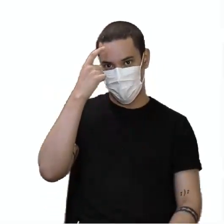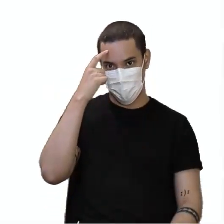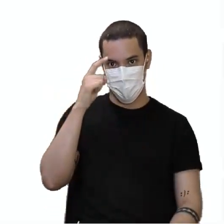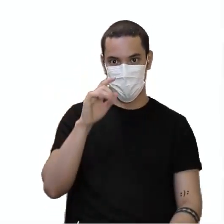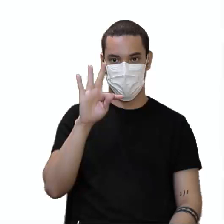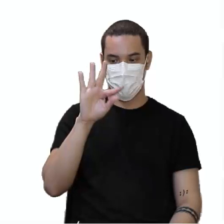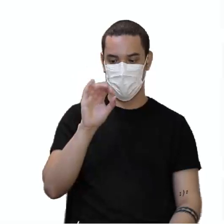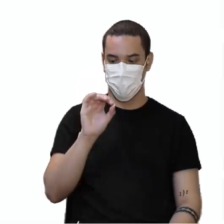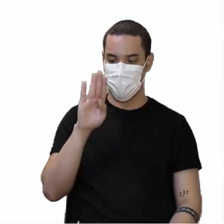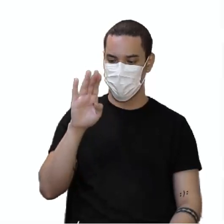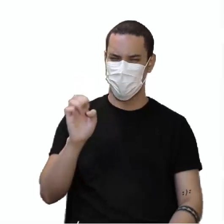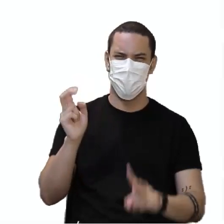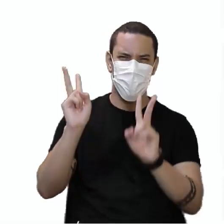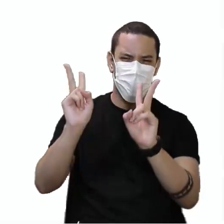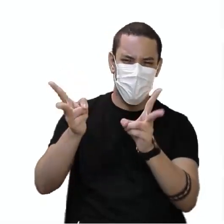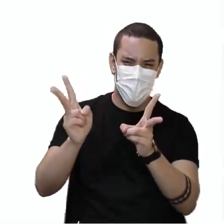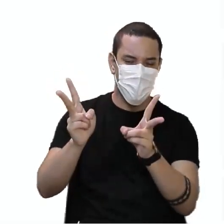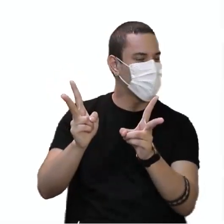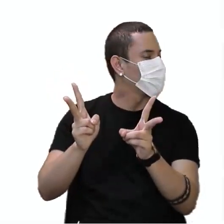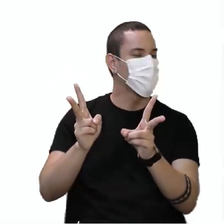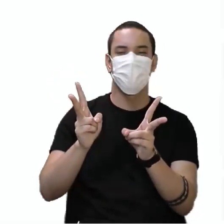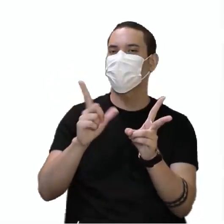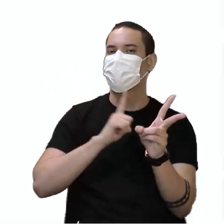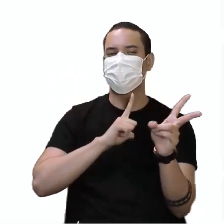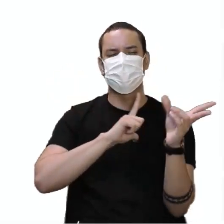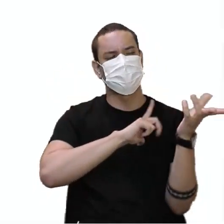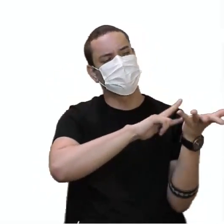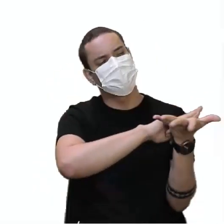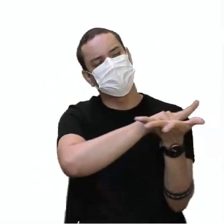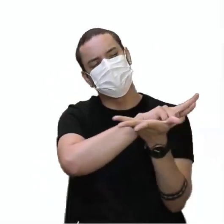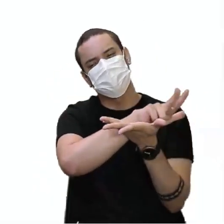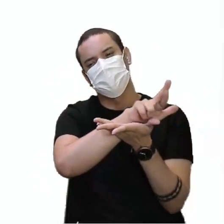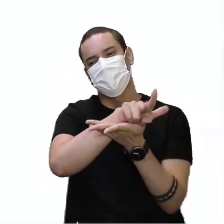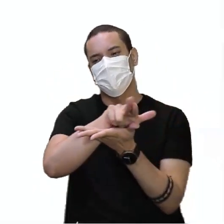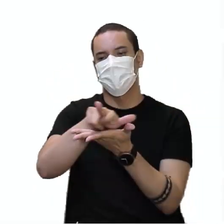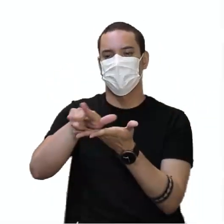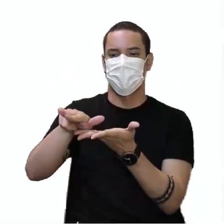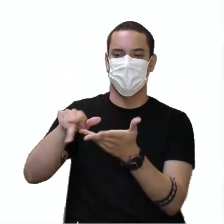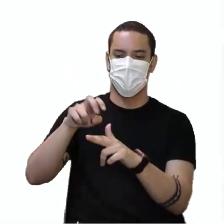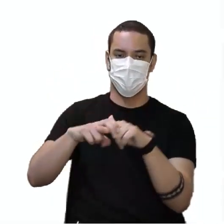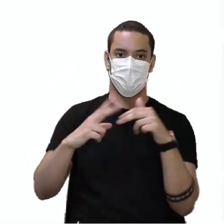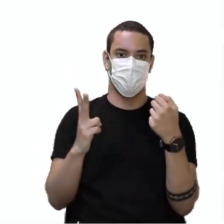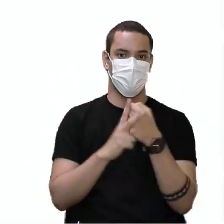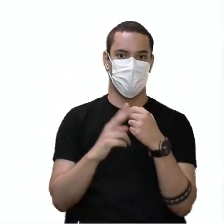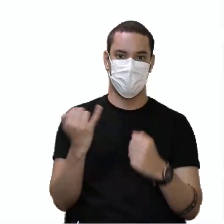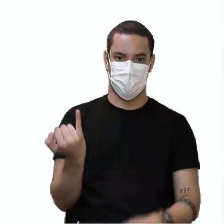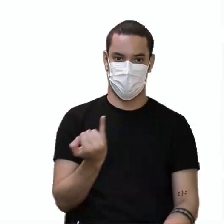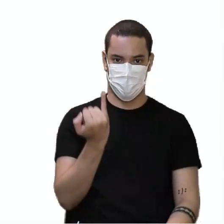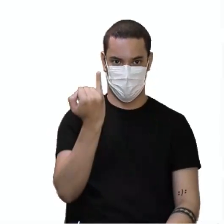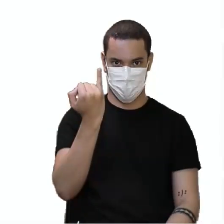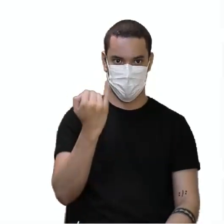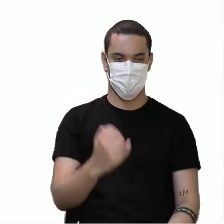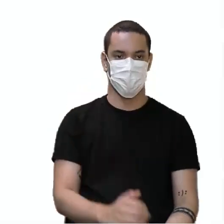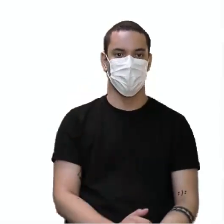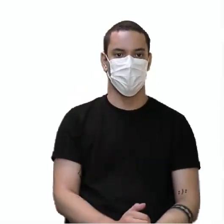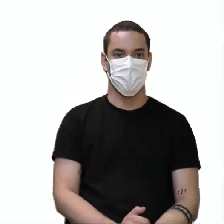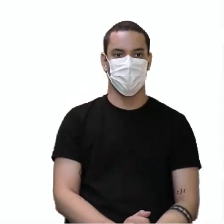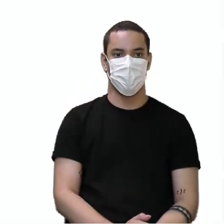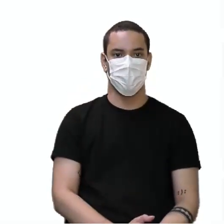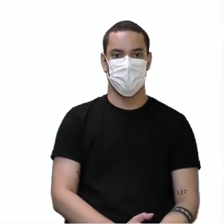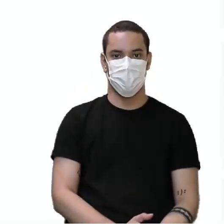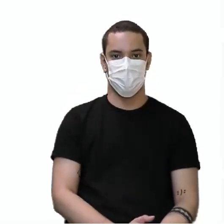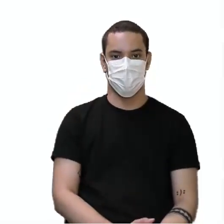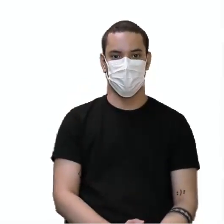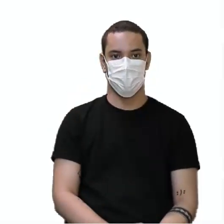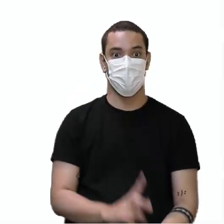era aquilo, não, tem muito mais sobre ele. Então, por isso que ele é um verbo muito importante. Have you ever been, nossa